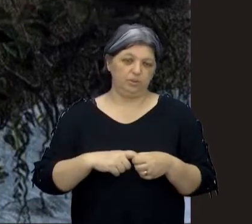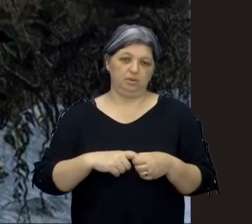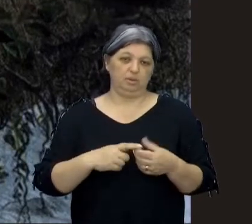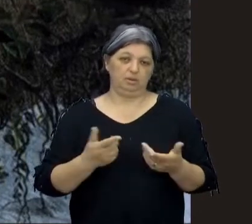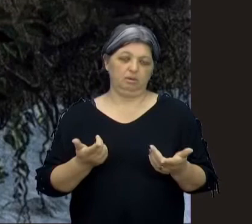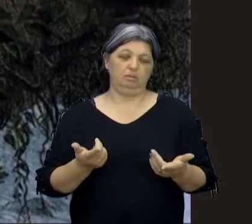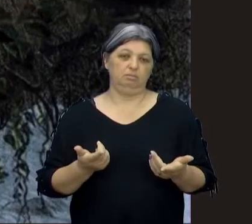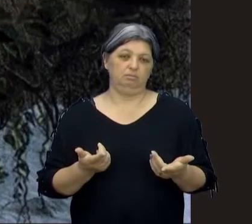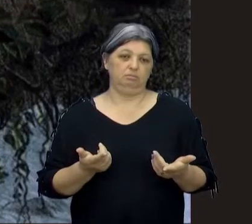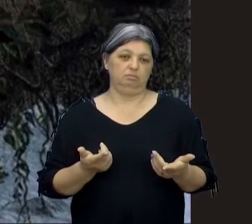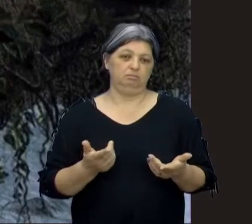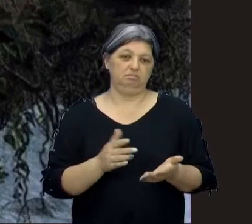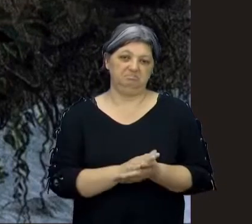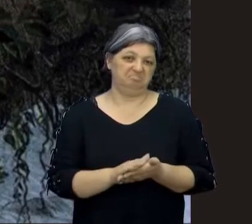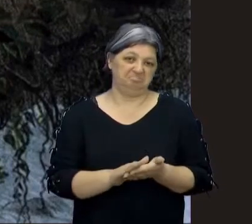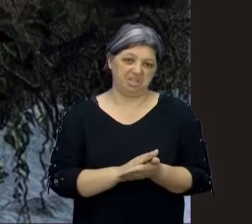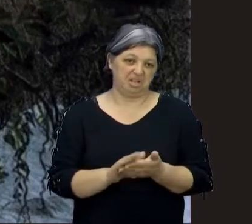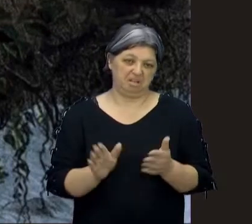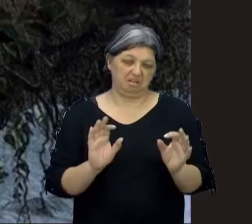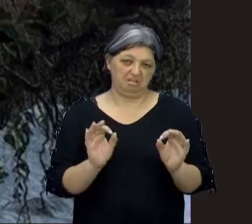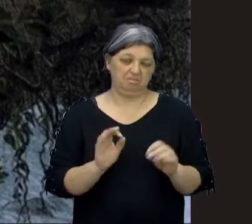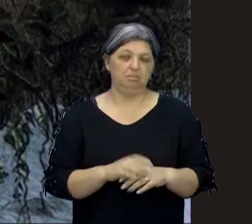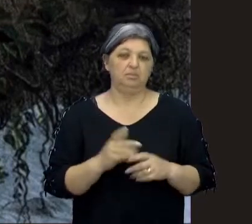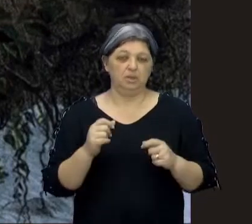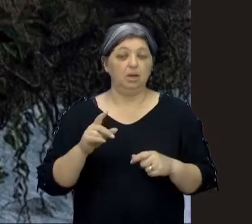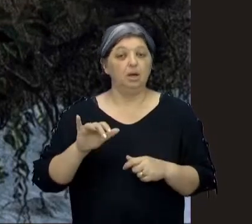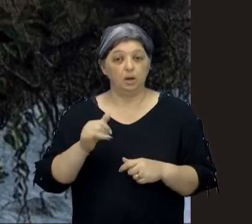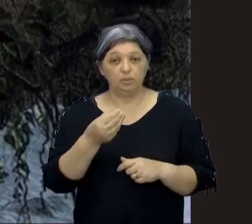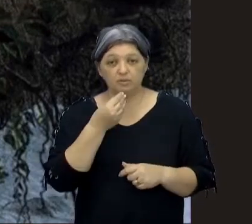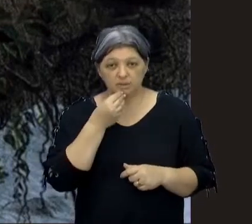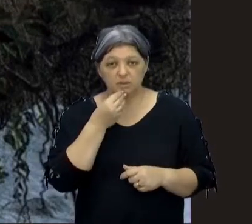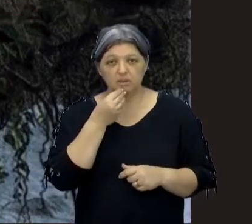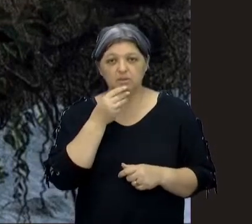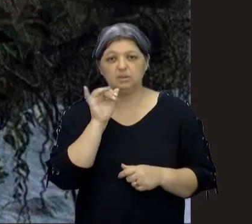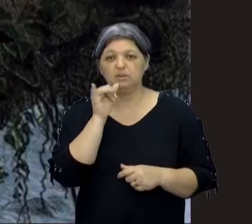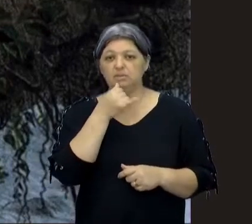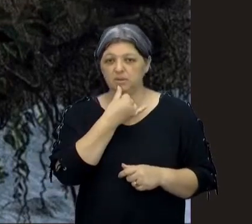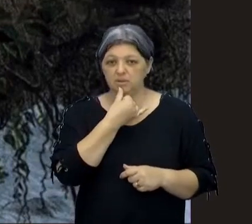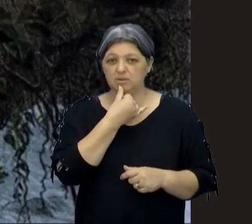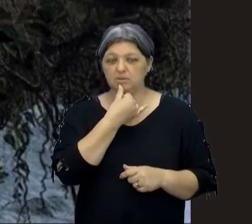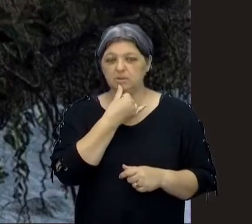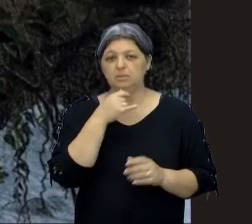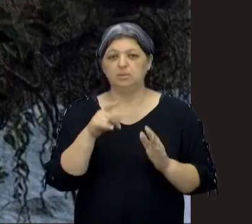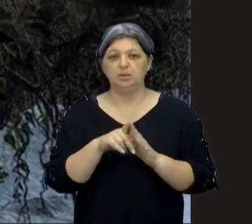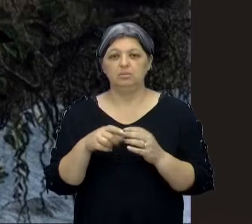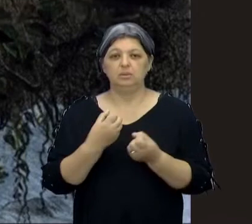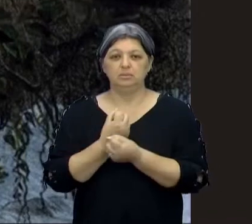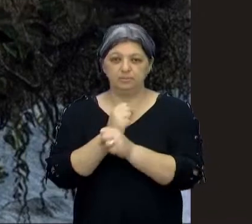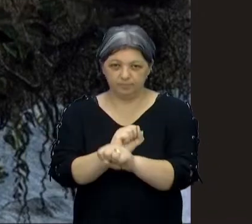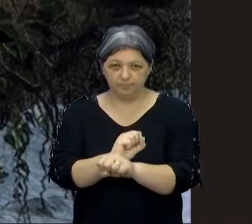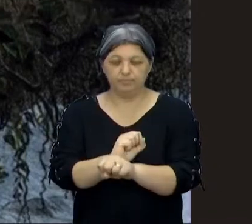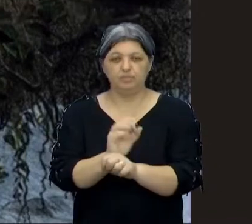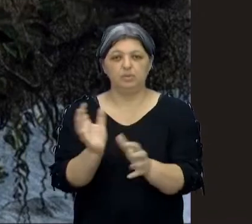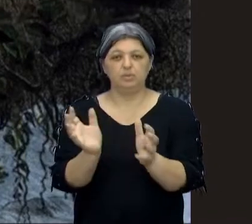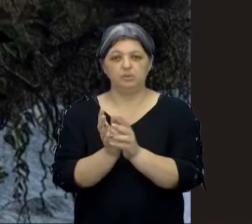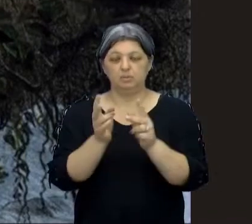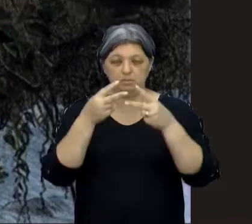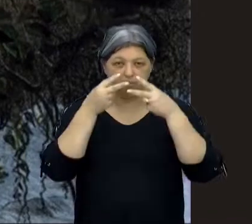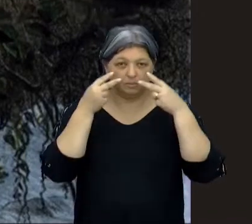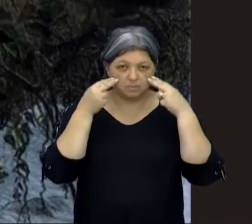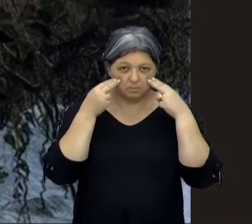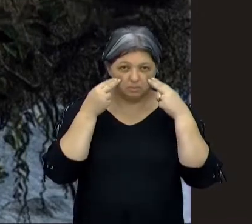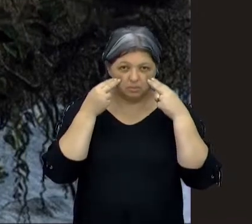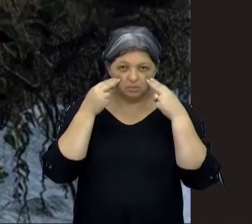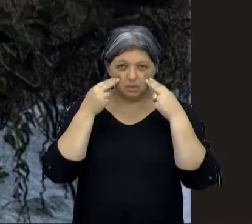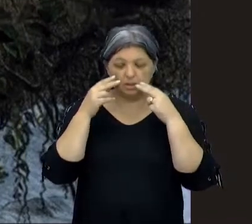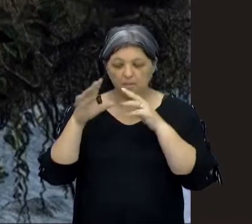sem sem de mãos abanando né eles acabavam infelizmente aí a prezando as tribos indígenas né que eles